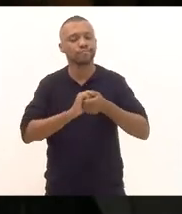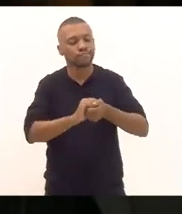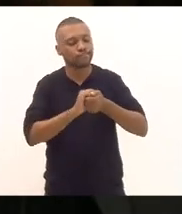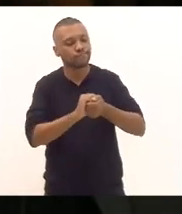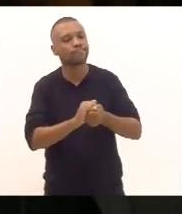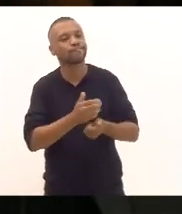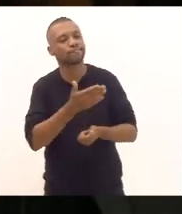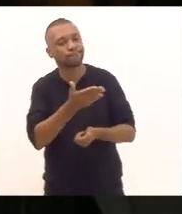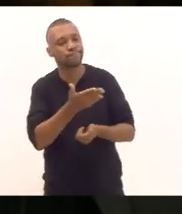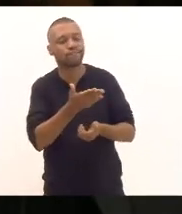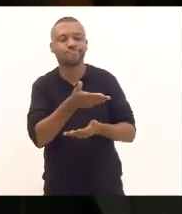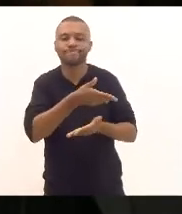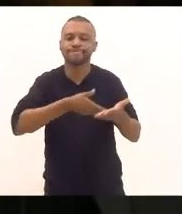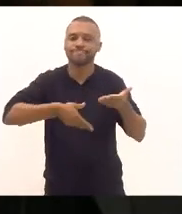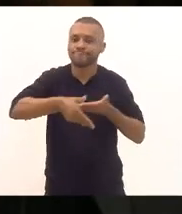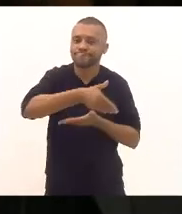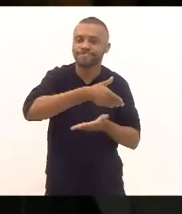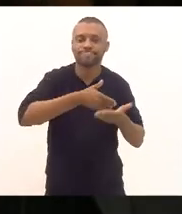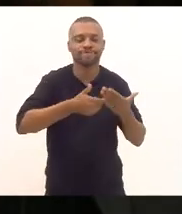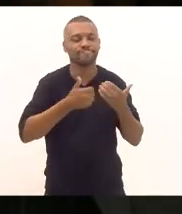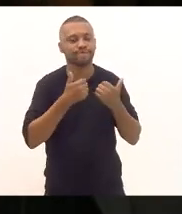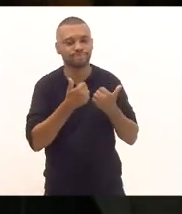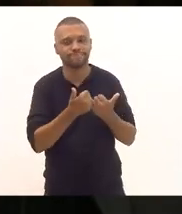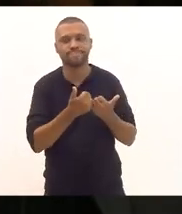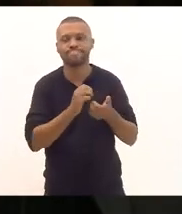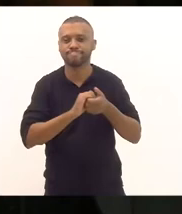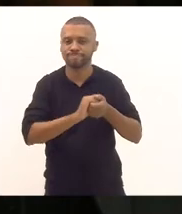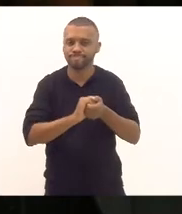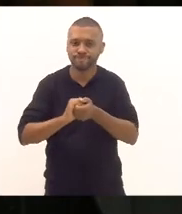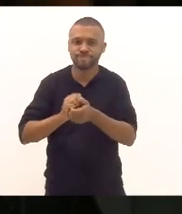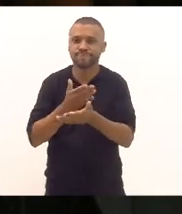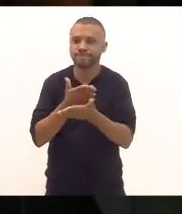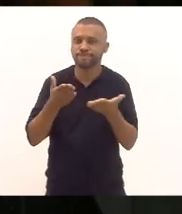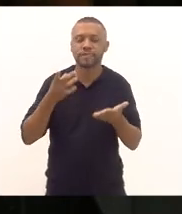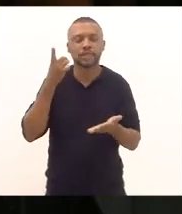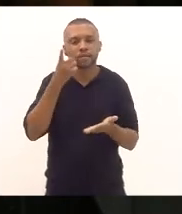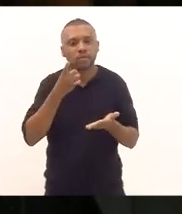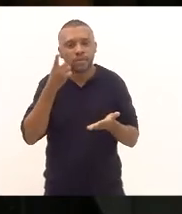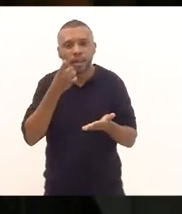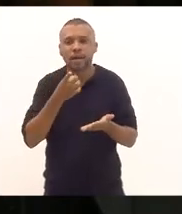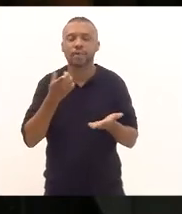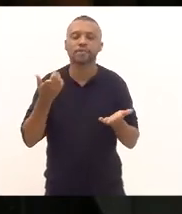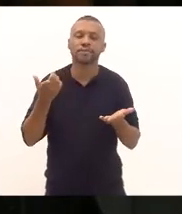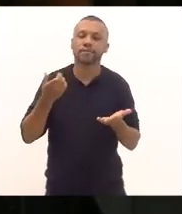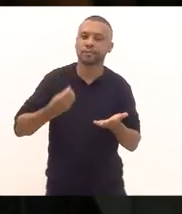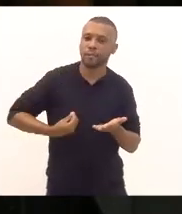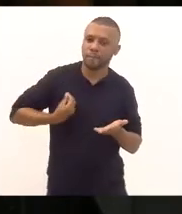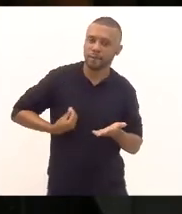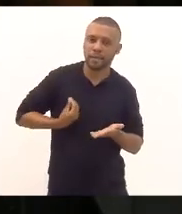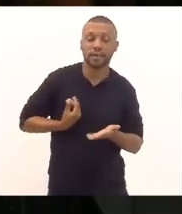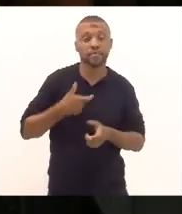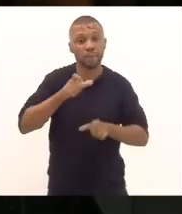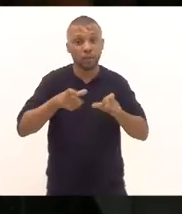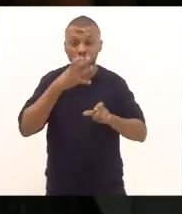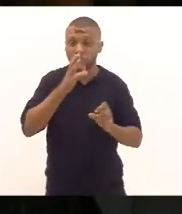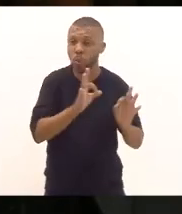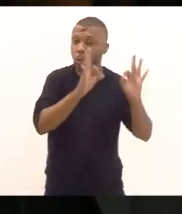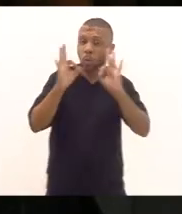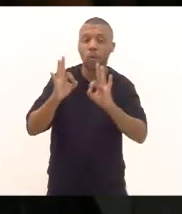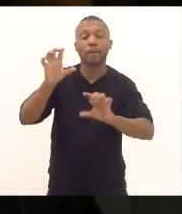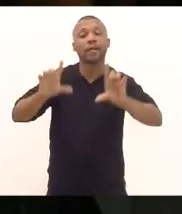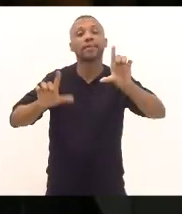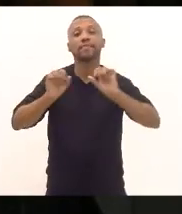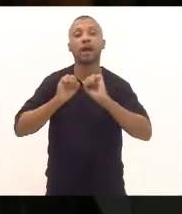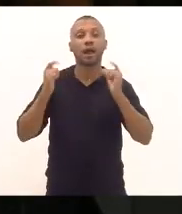Saúdo fraternalmente senhores deputados senhoras deputadas cidadãos que nos assistem